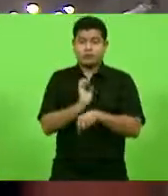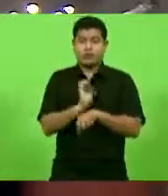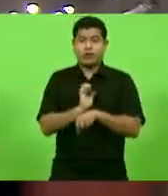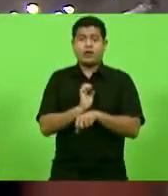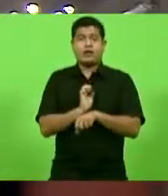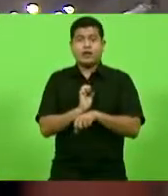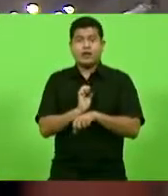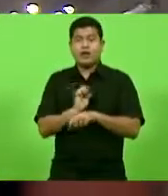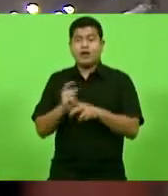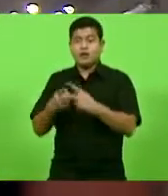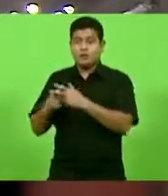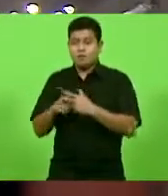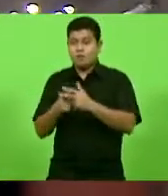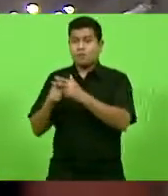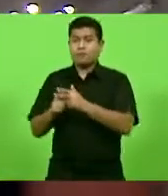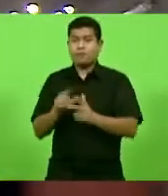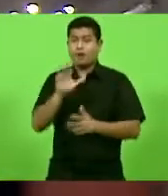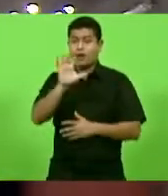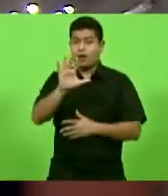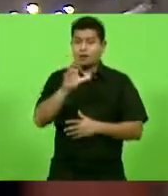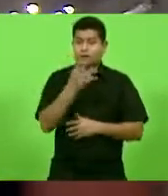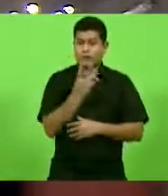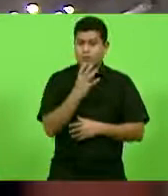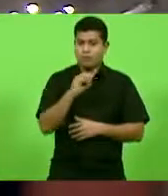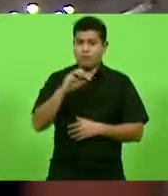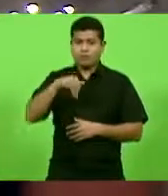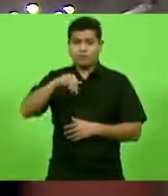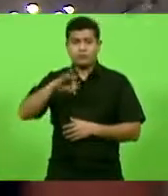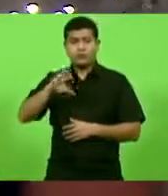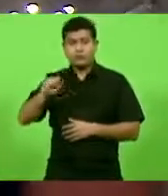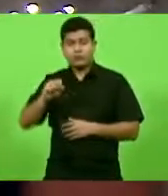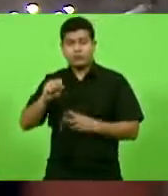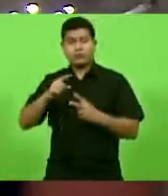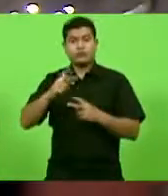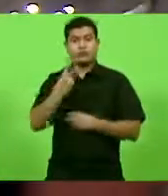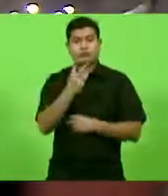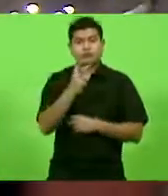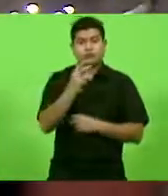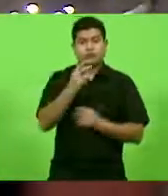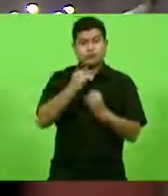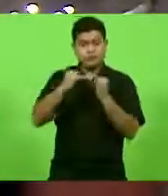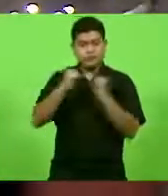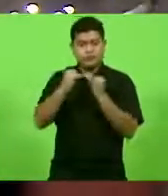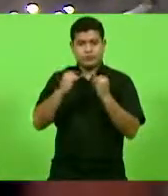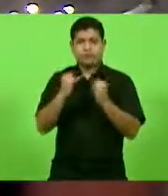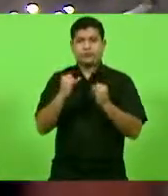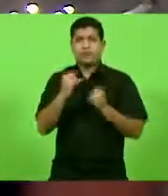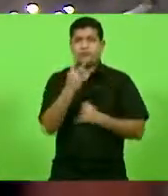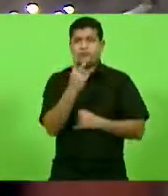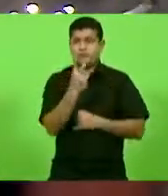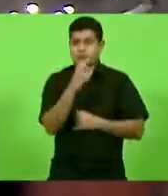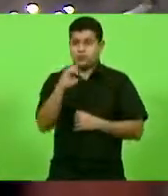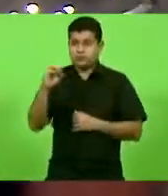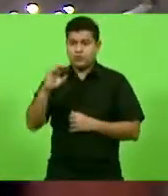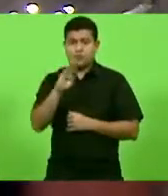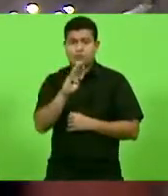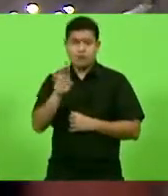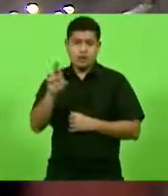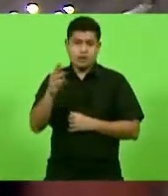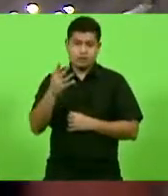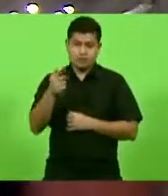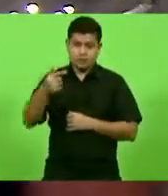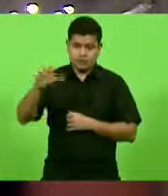de rodovias, mas já 400 milhões carimbados, 200 para a BR-470, 100 milhões para a 163 e 100 milhões